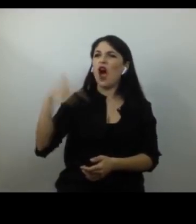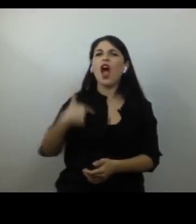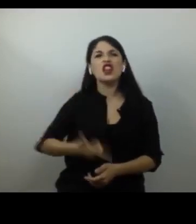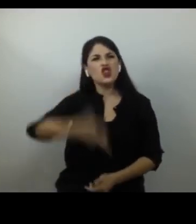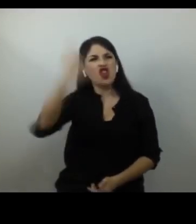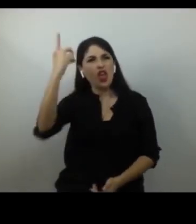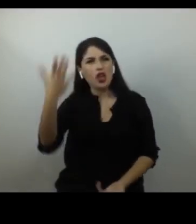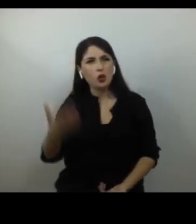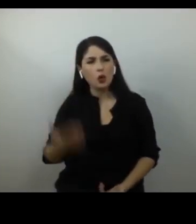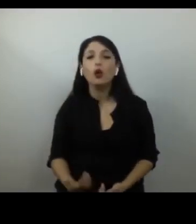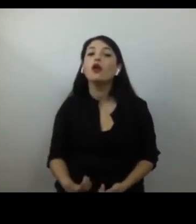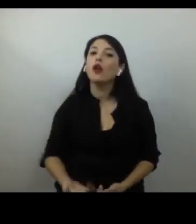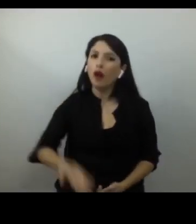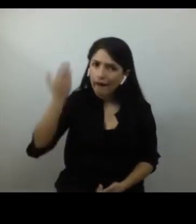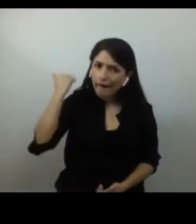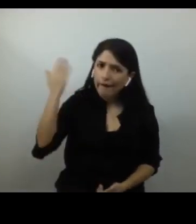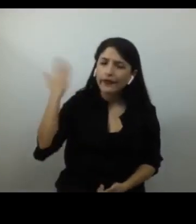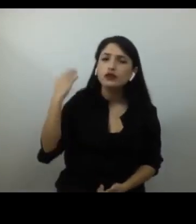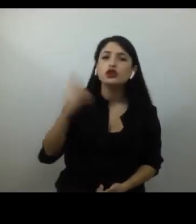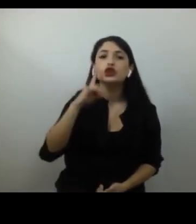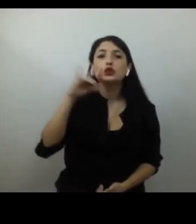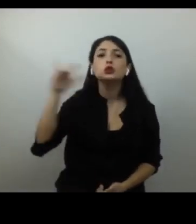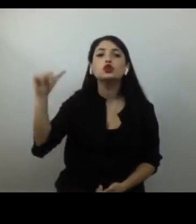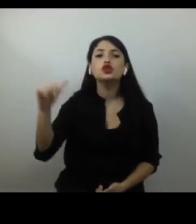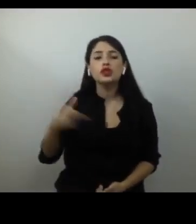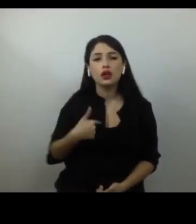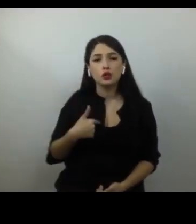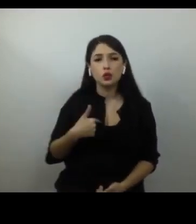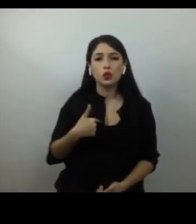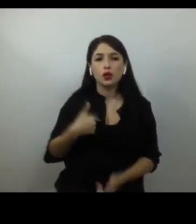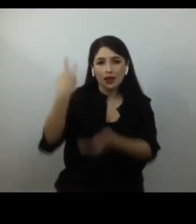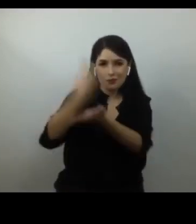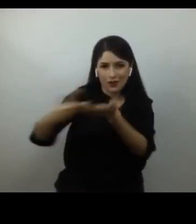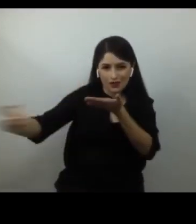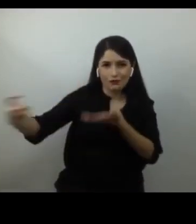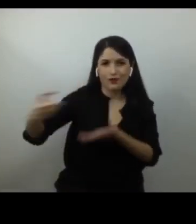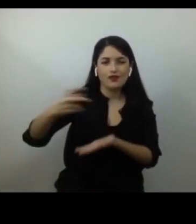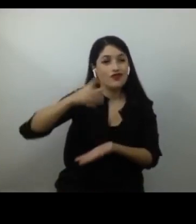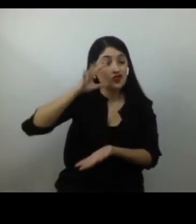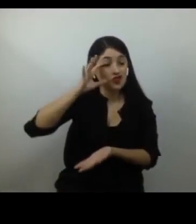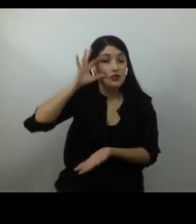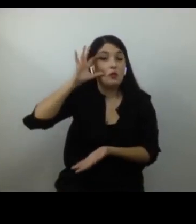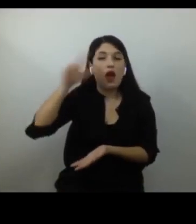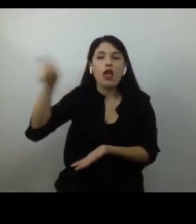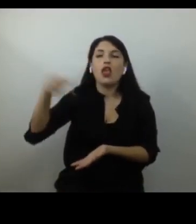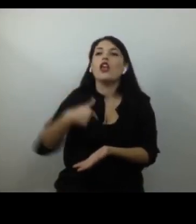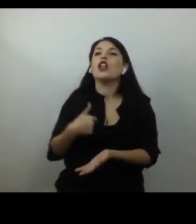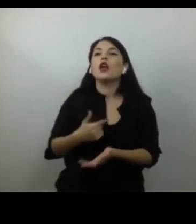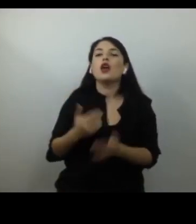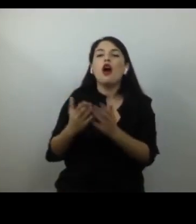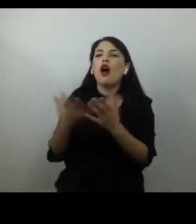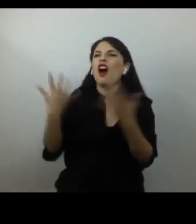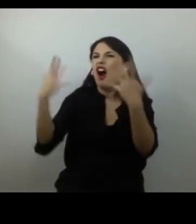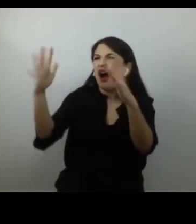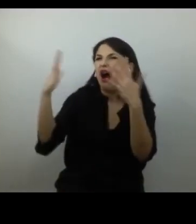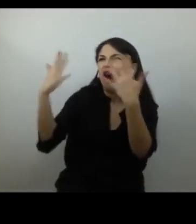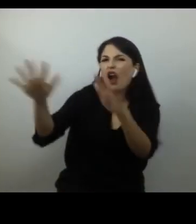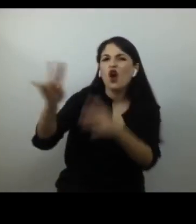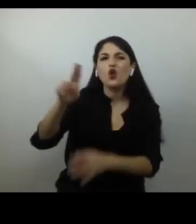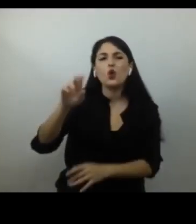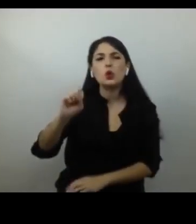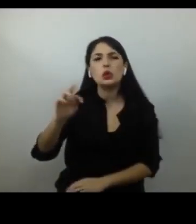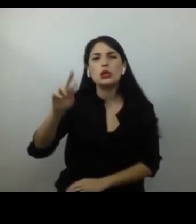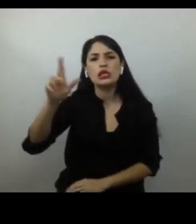fala no dia do impeachment da presidente Dilma, e já deu amplas demonstrações de ser